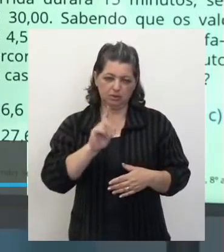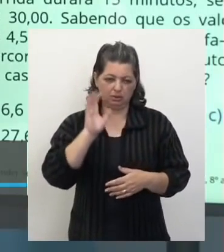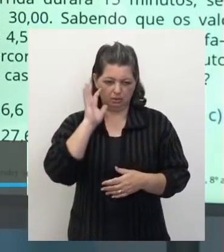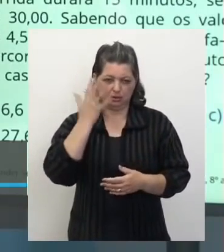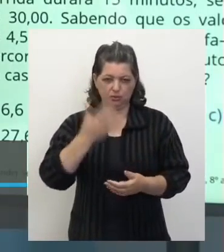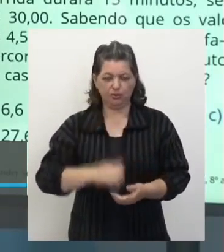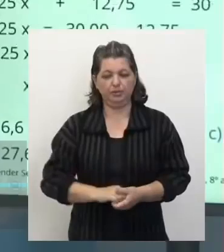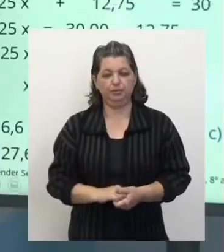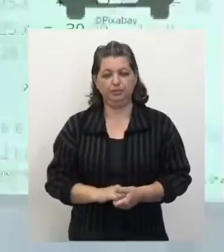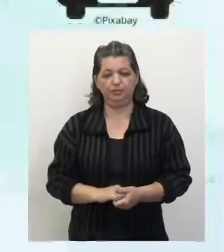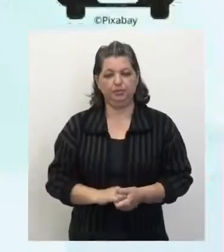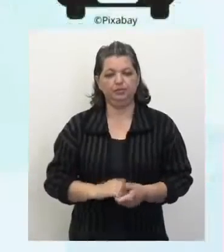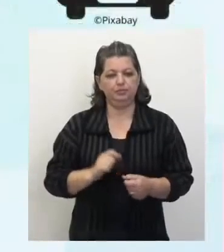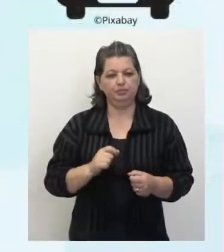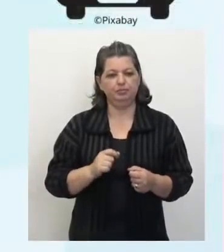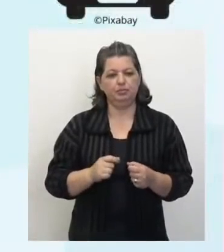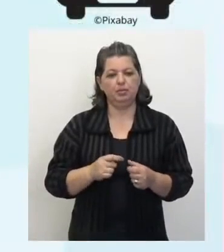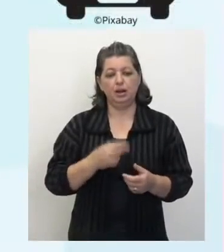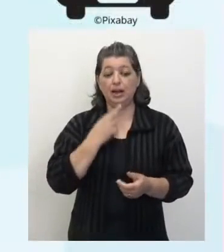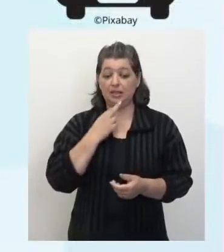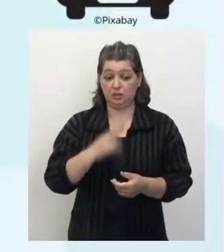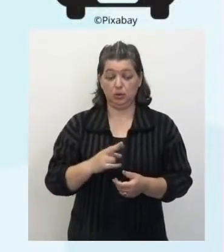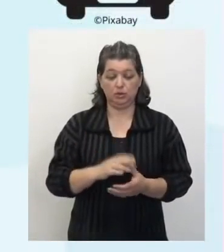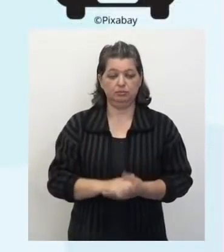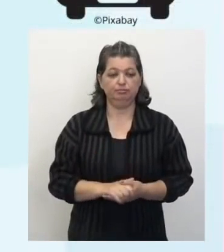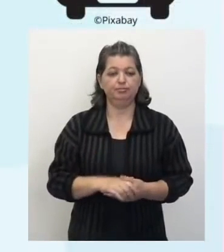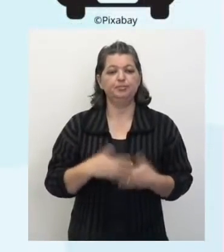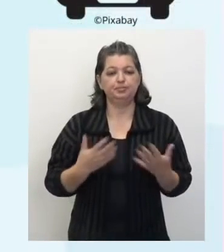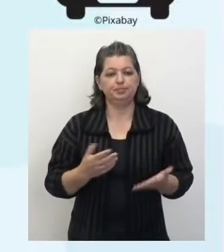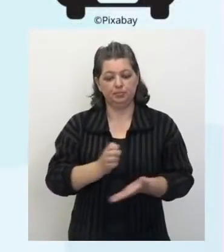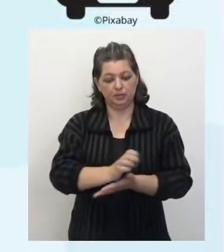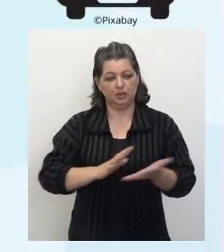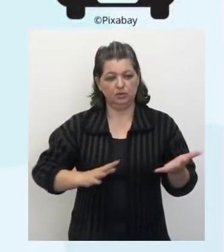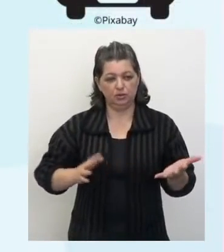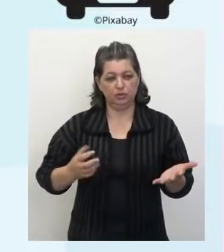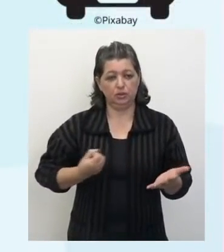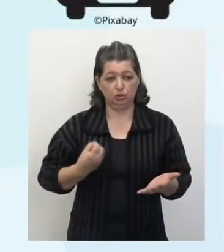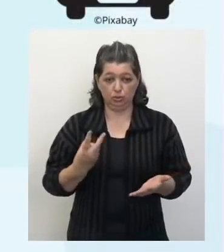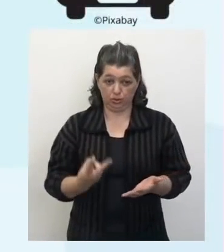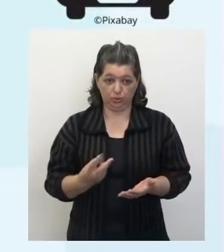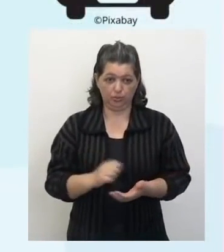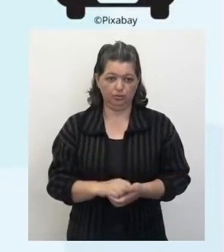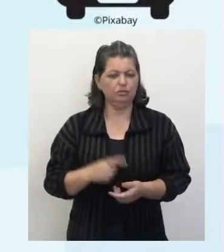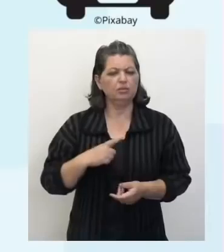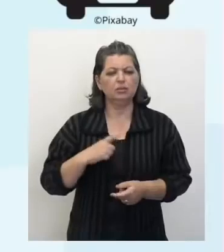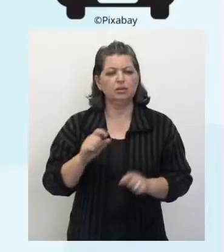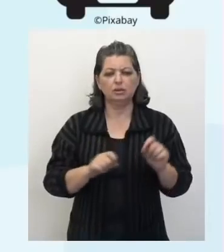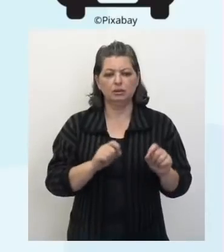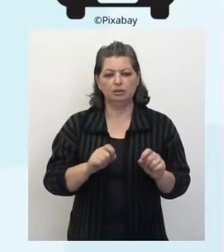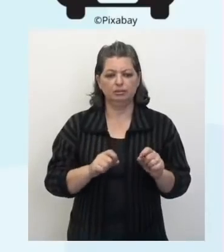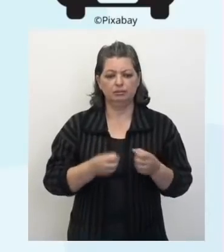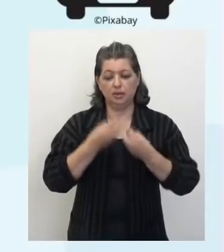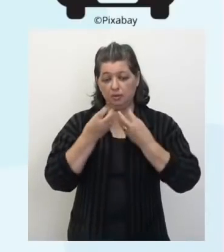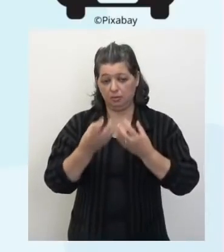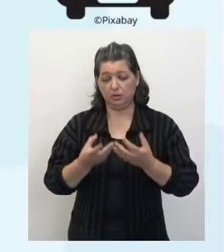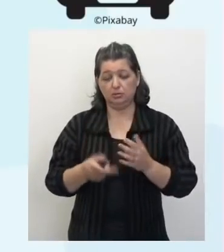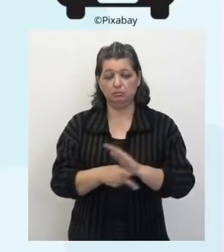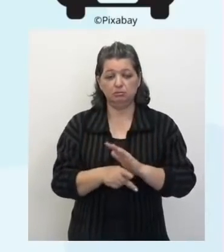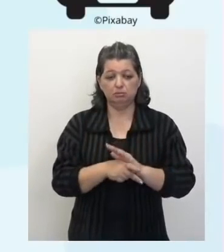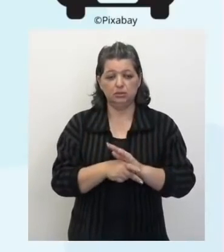quanto ela quer lucrar, naturalmente, tá bom? Aí tem aquela ideia comercial mesmo, né? Tá? Também não pode chegar num